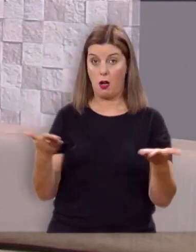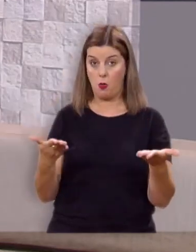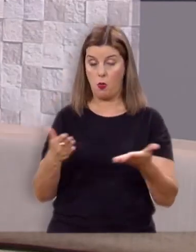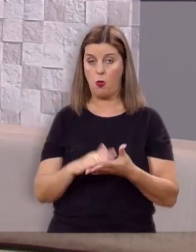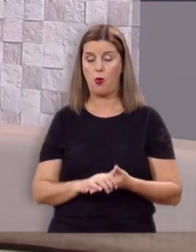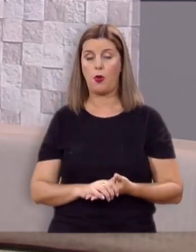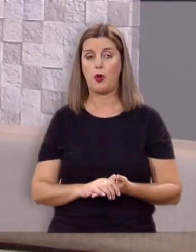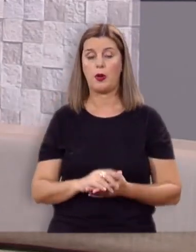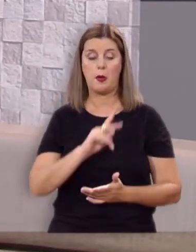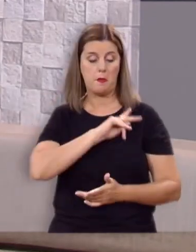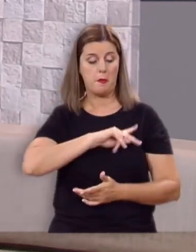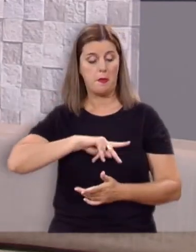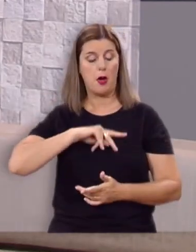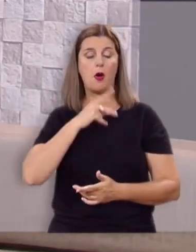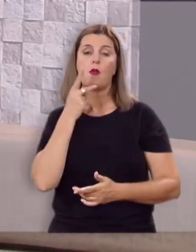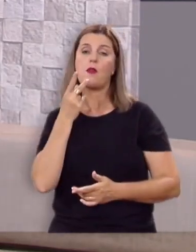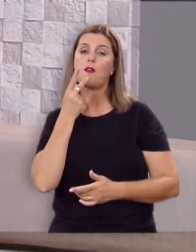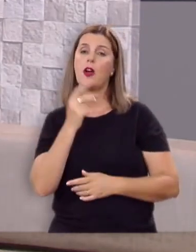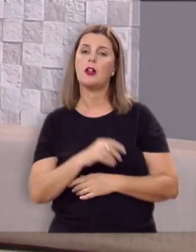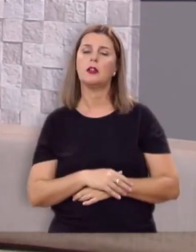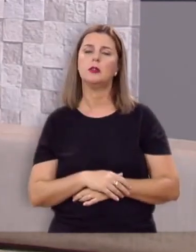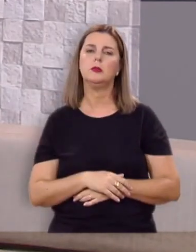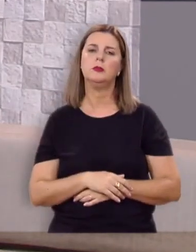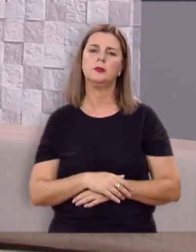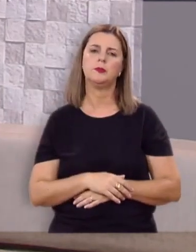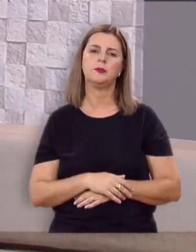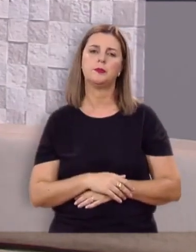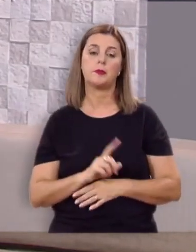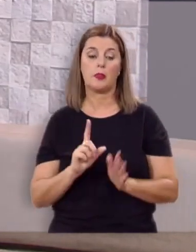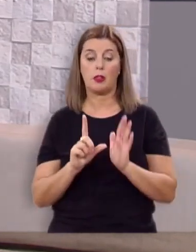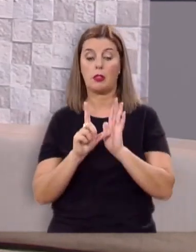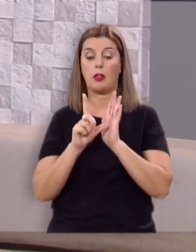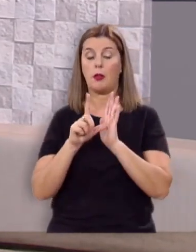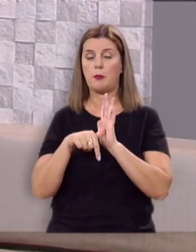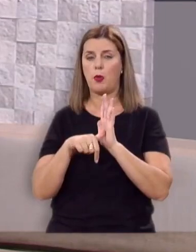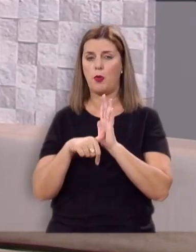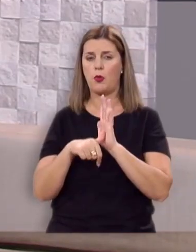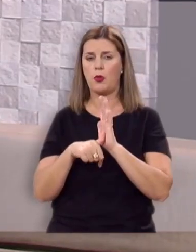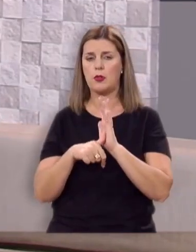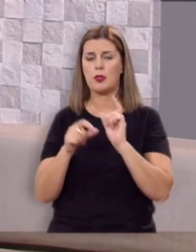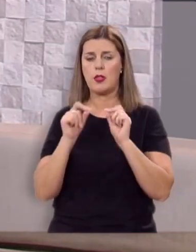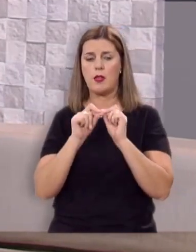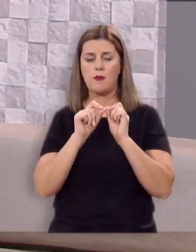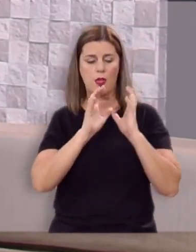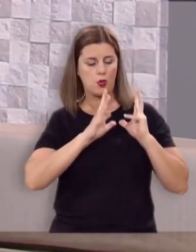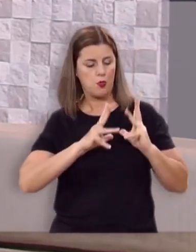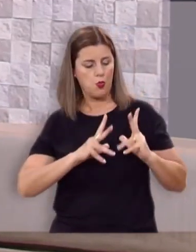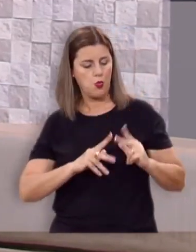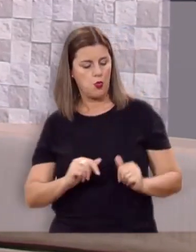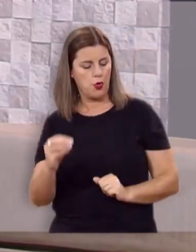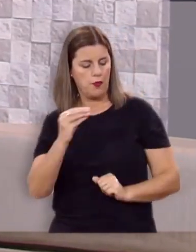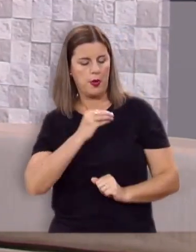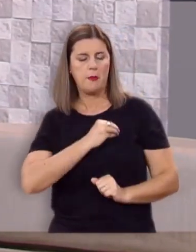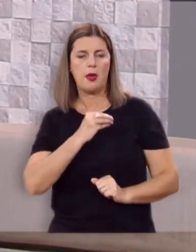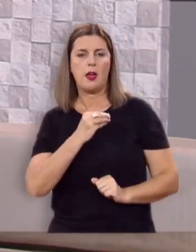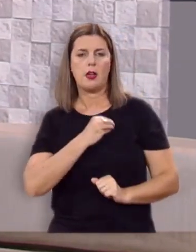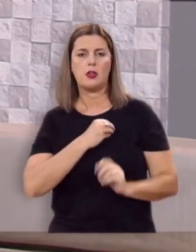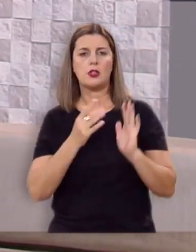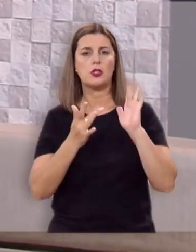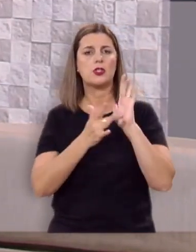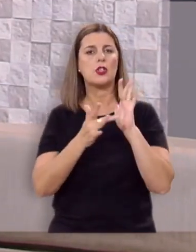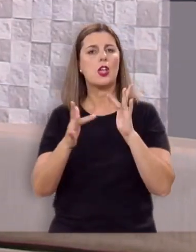Mas agora o apóstolo Paulo vai dizer que ele, depois que fez a purificação dos